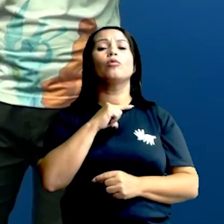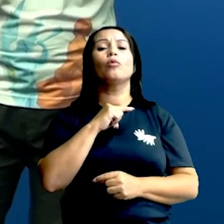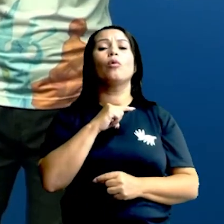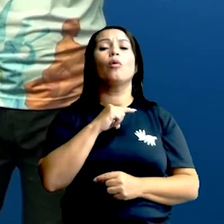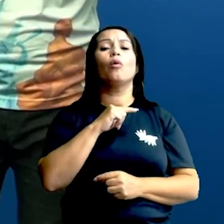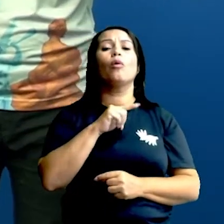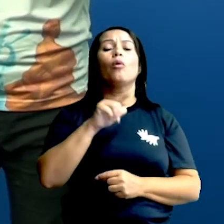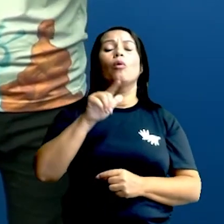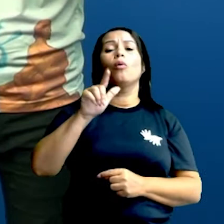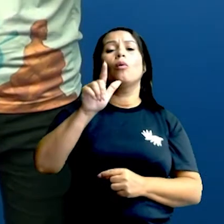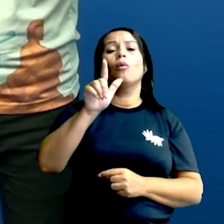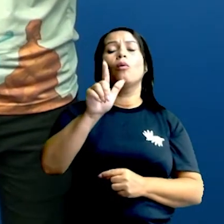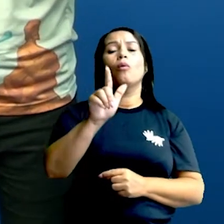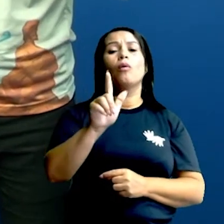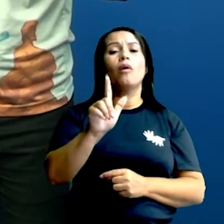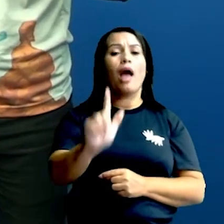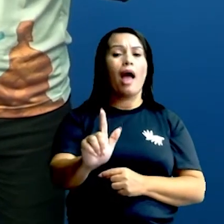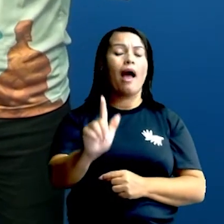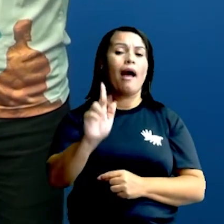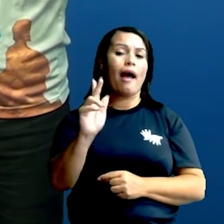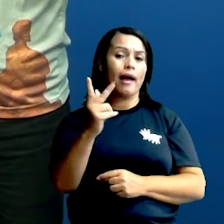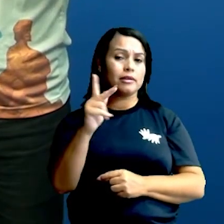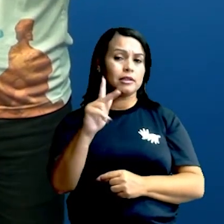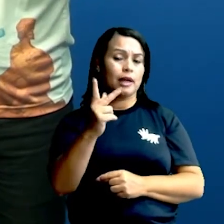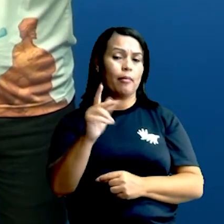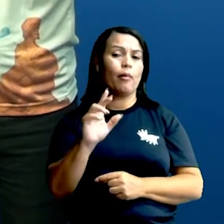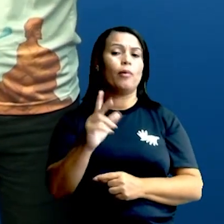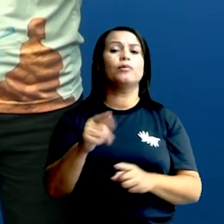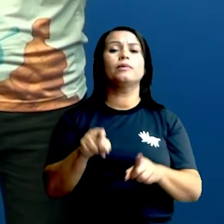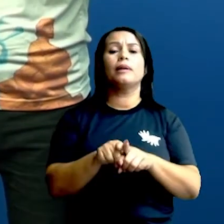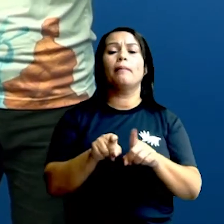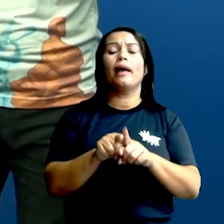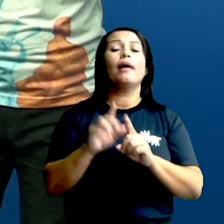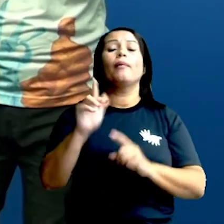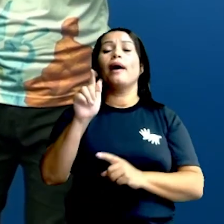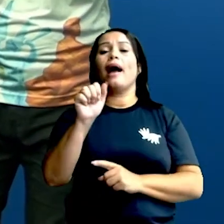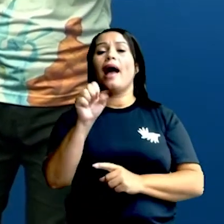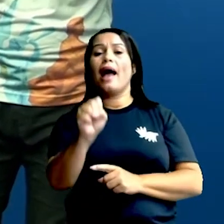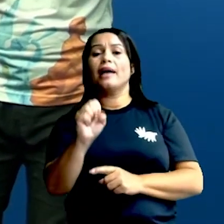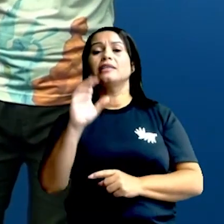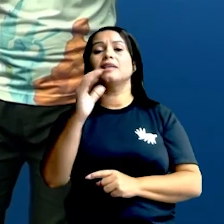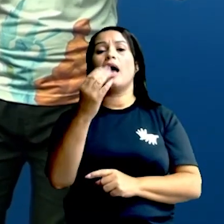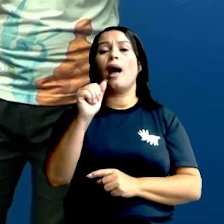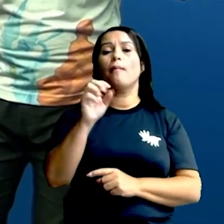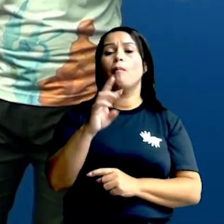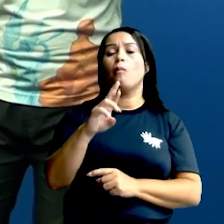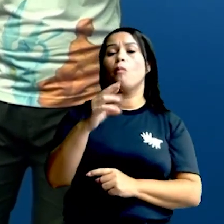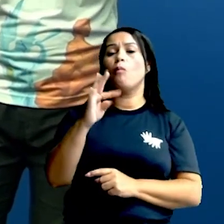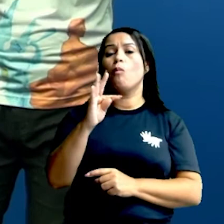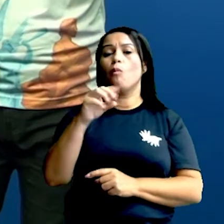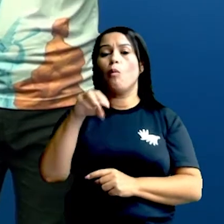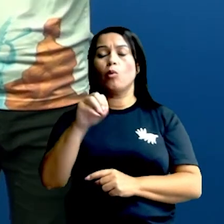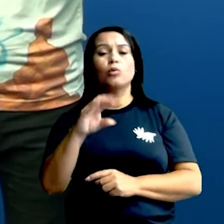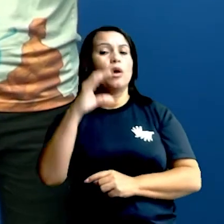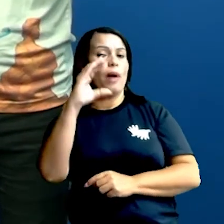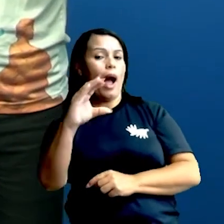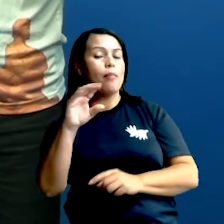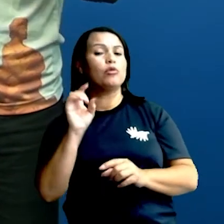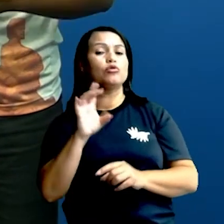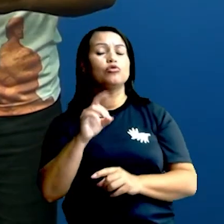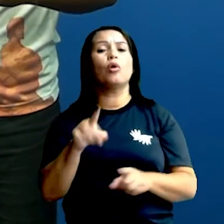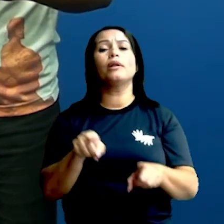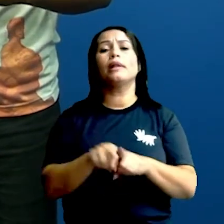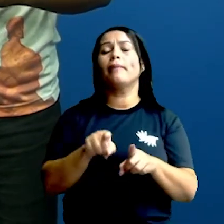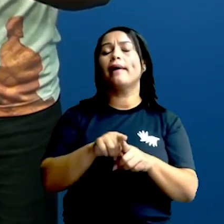substâncias de armazenamento, de fornecimento de energia, como a glicose, o amido, a frutose, diversos açúcares que